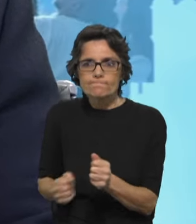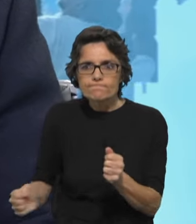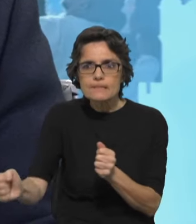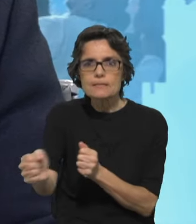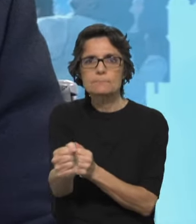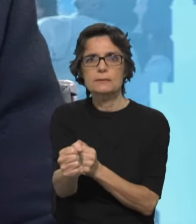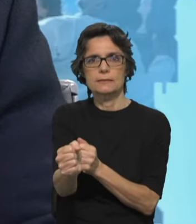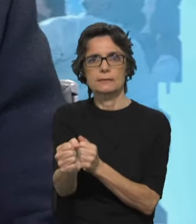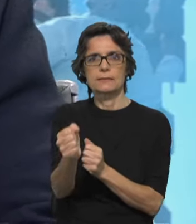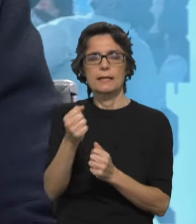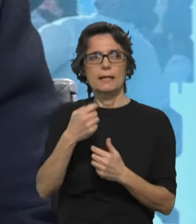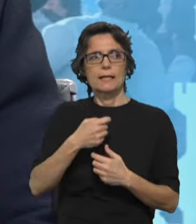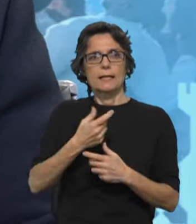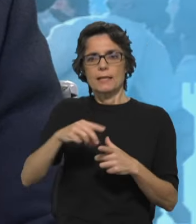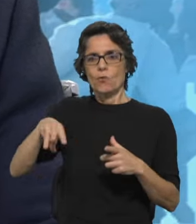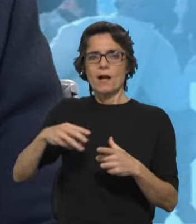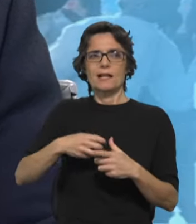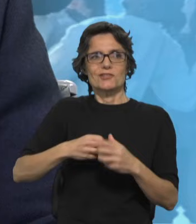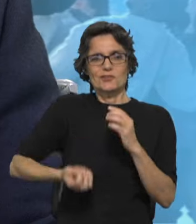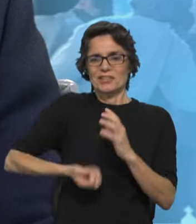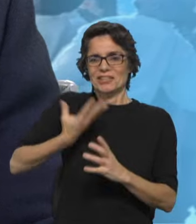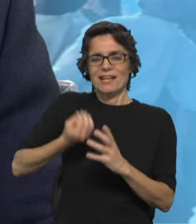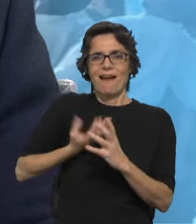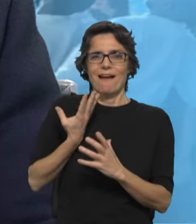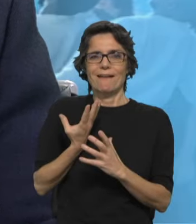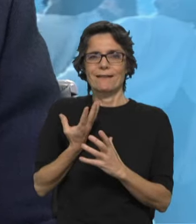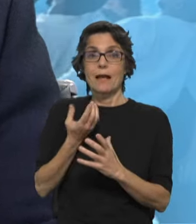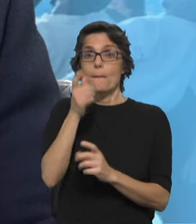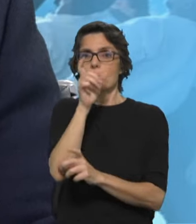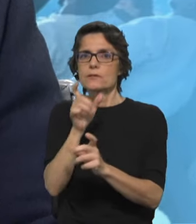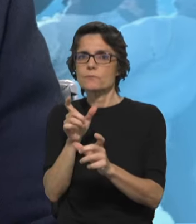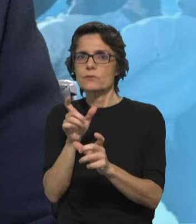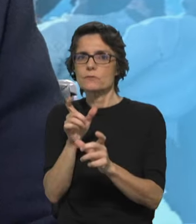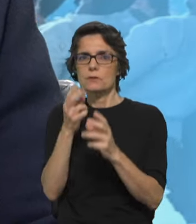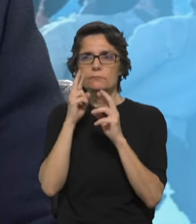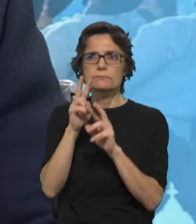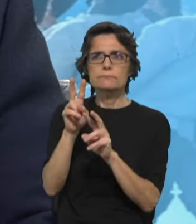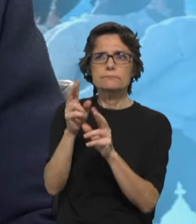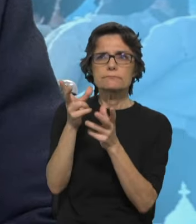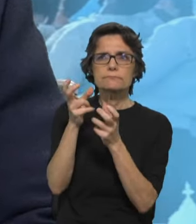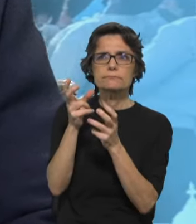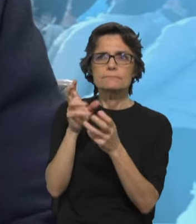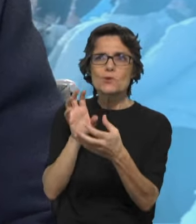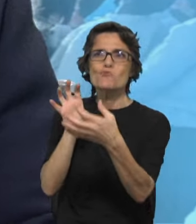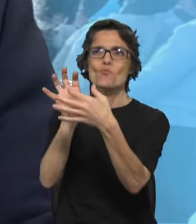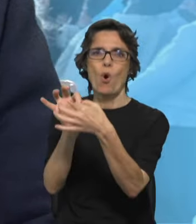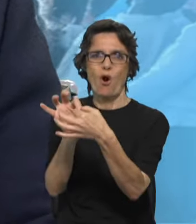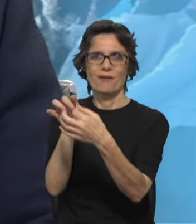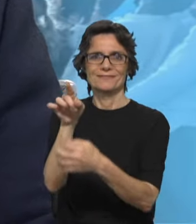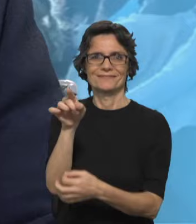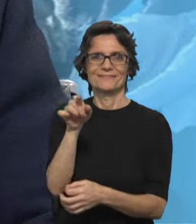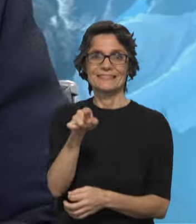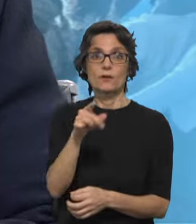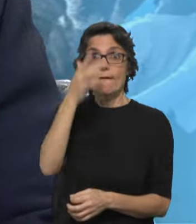criatividade de linguagem que chega ao coração e à vida das pessoas, não é uma questão fácil, mas